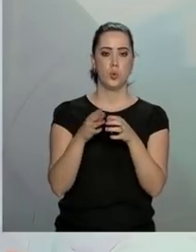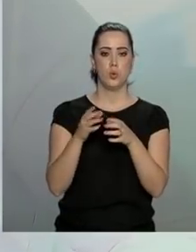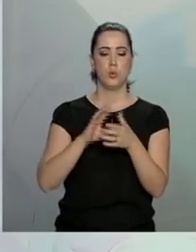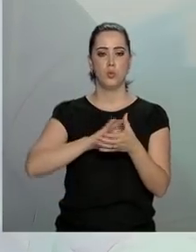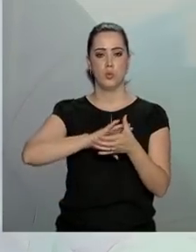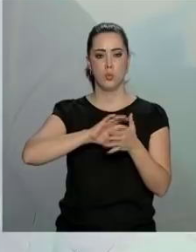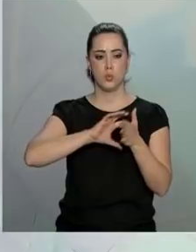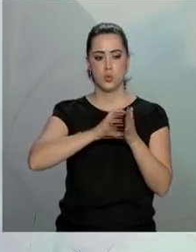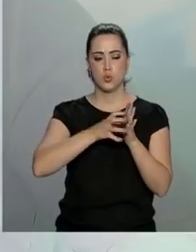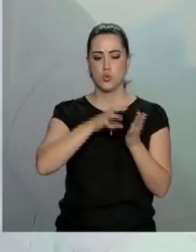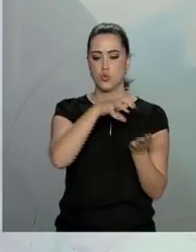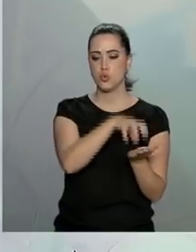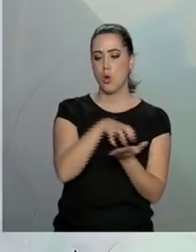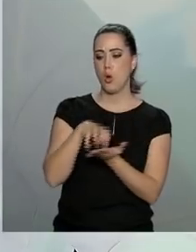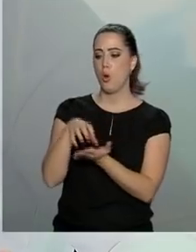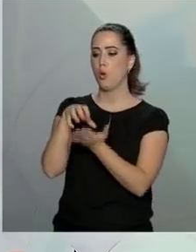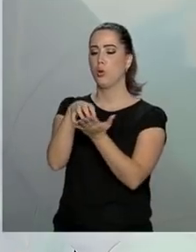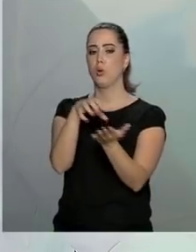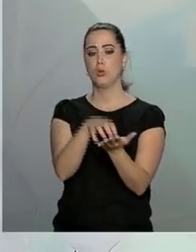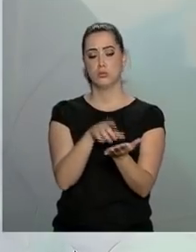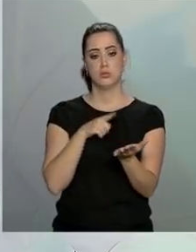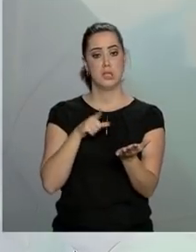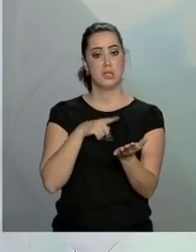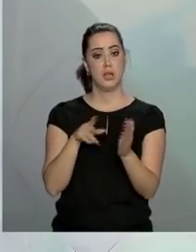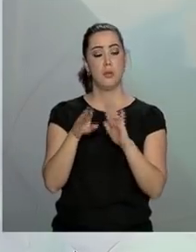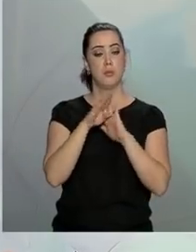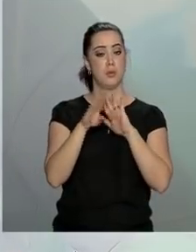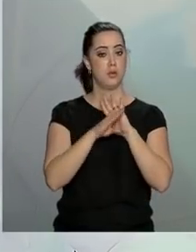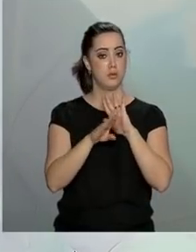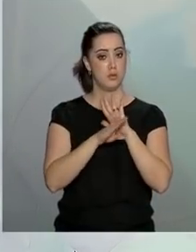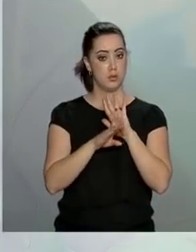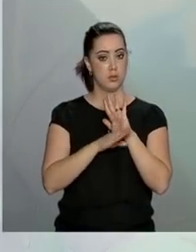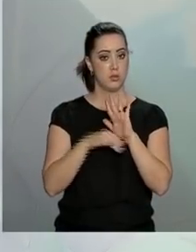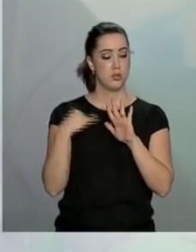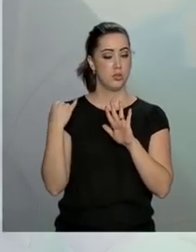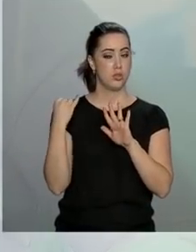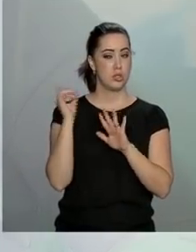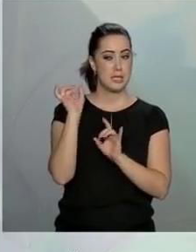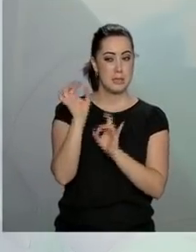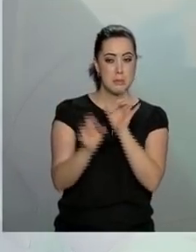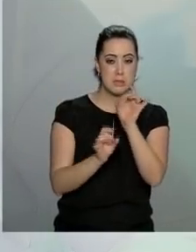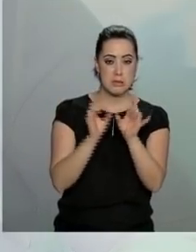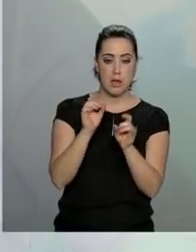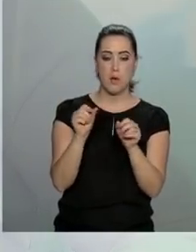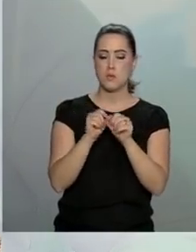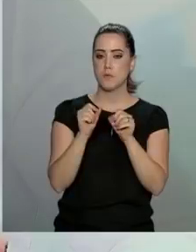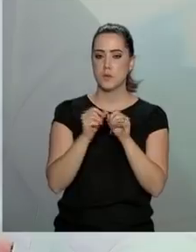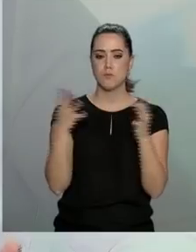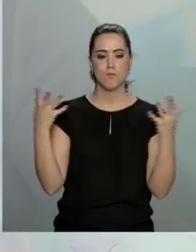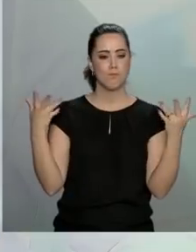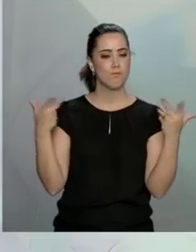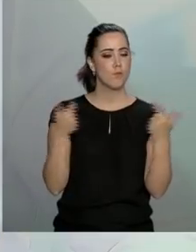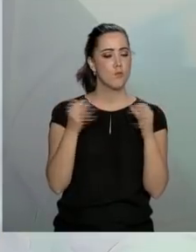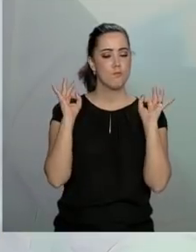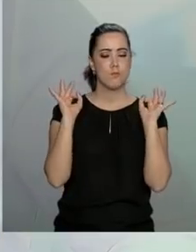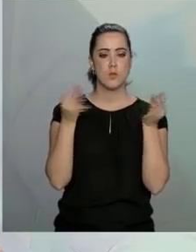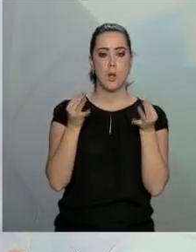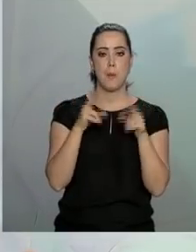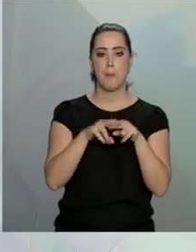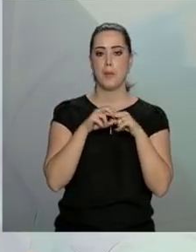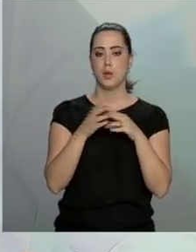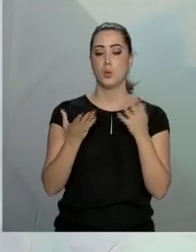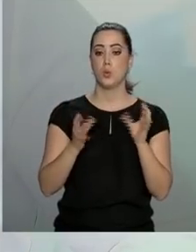a maioria das estruturas, possui projetos excepcionais, feitos com qualidade impecável